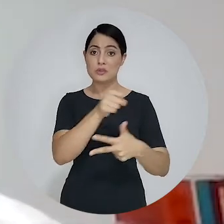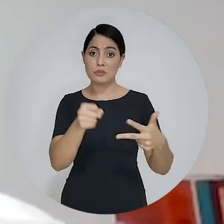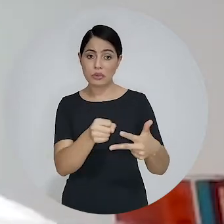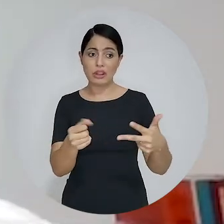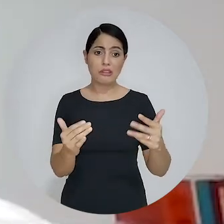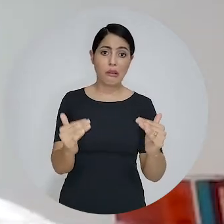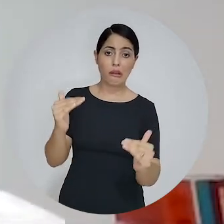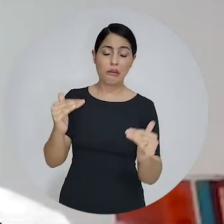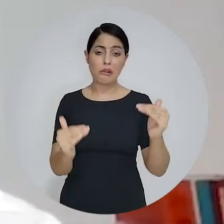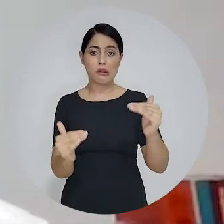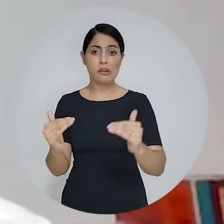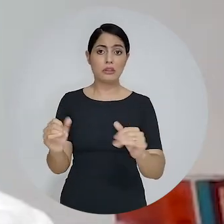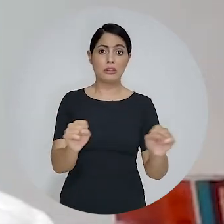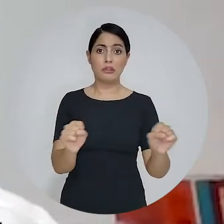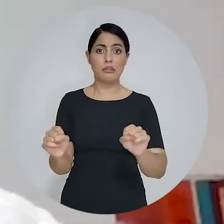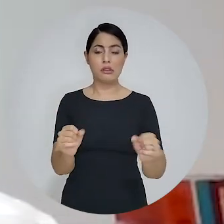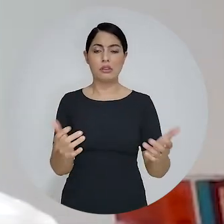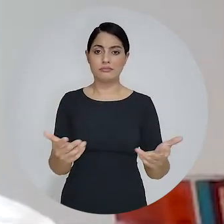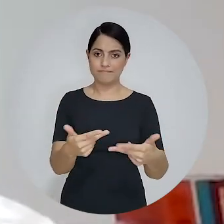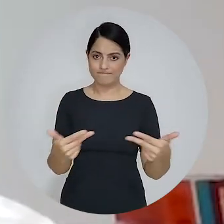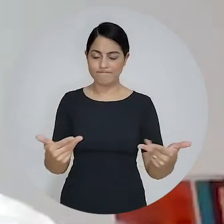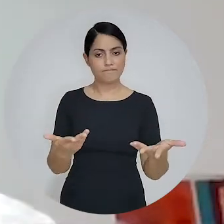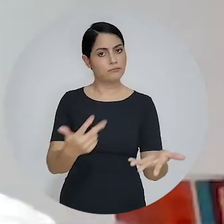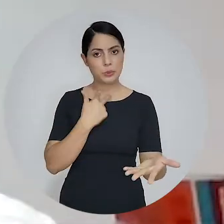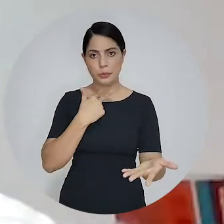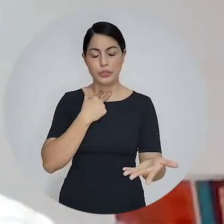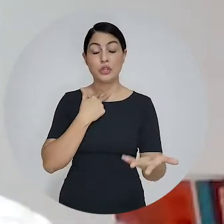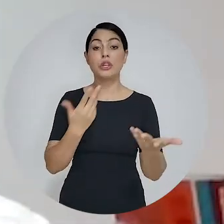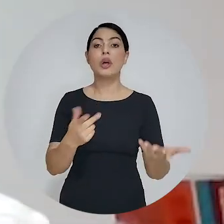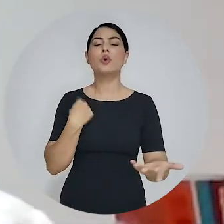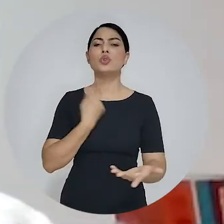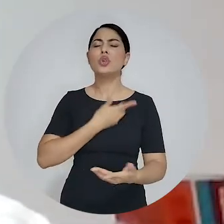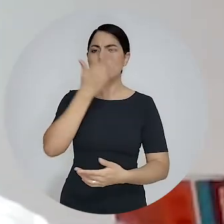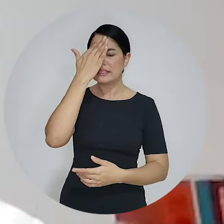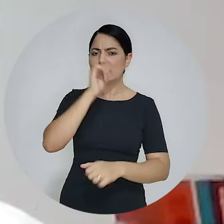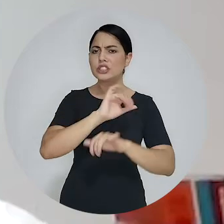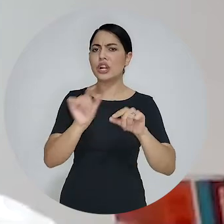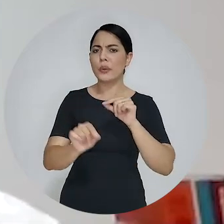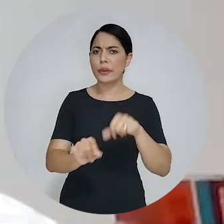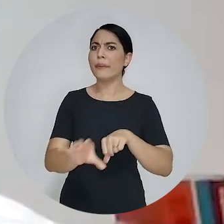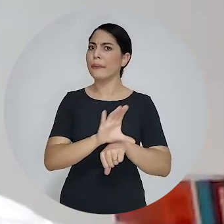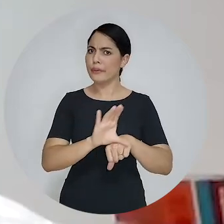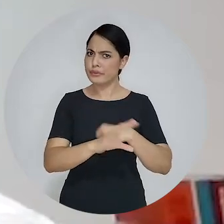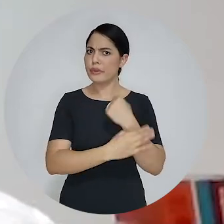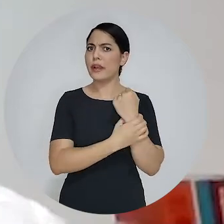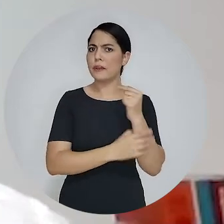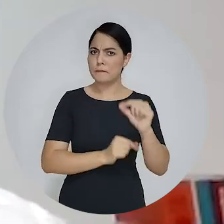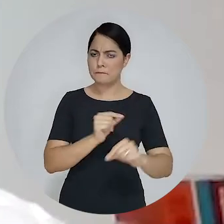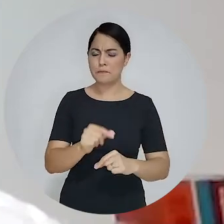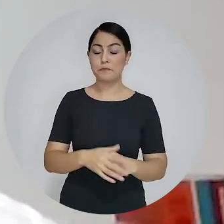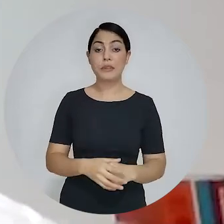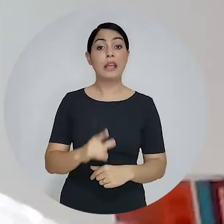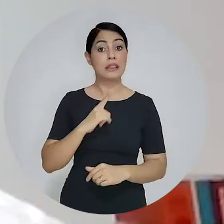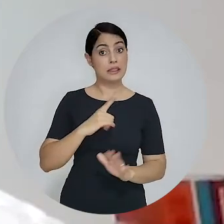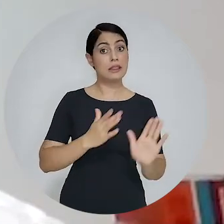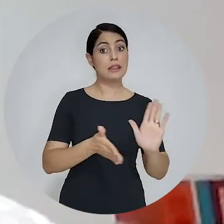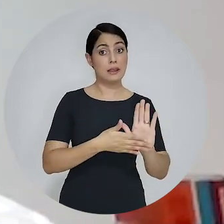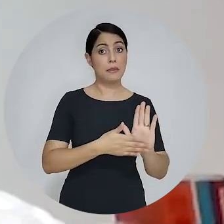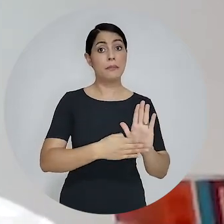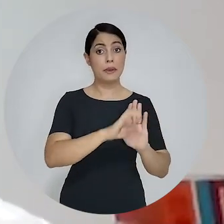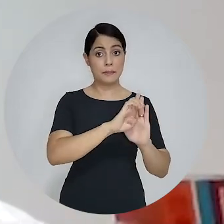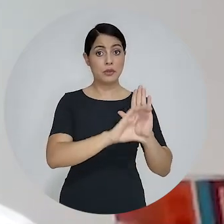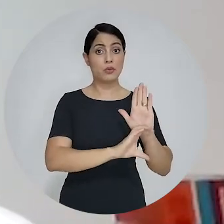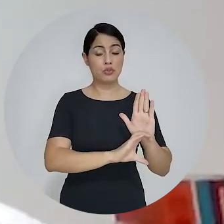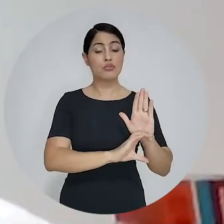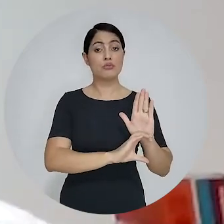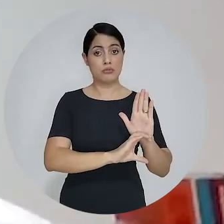clara entre os poderes, que é uma cláusula pétrea da Constituição. O que nós entendemos é que a emenda constitucional